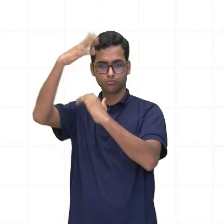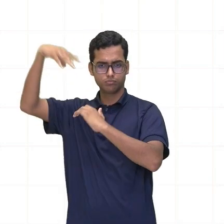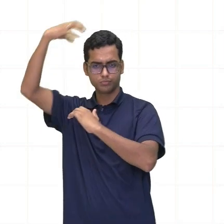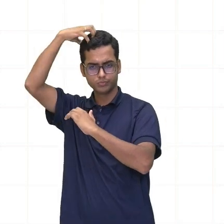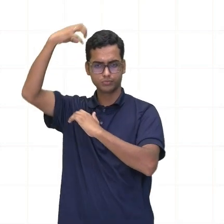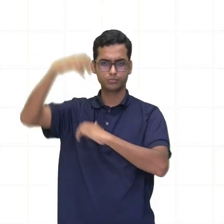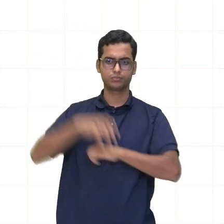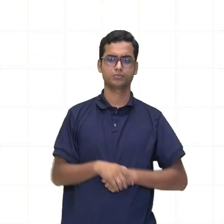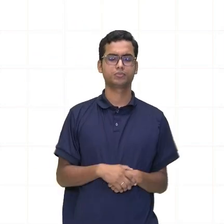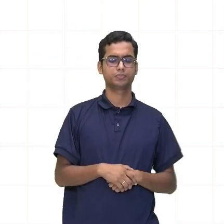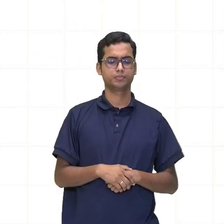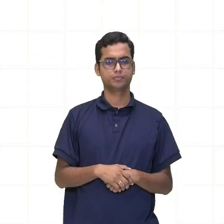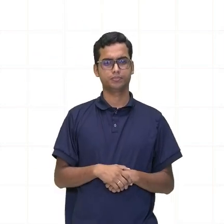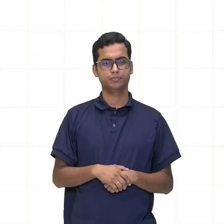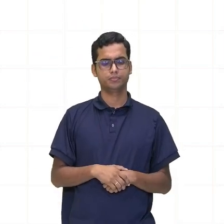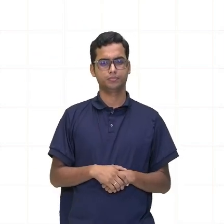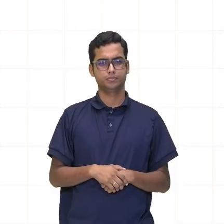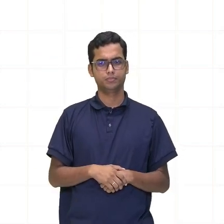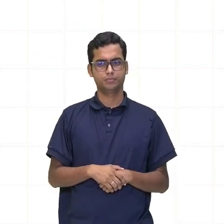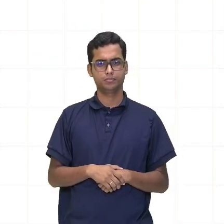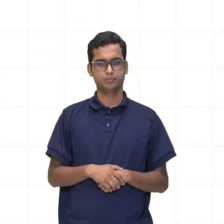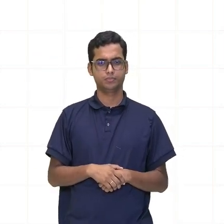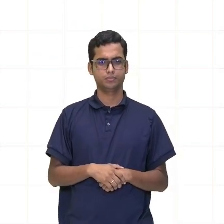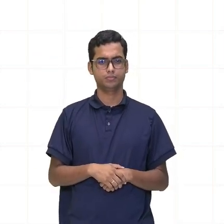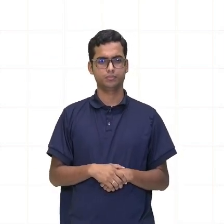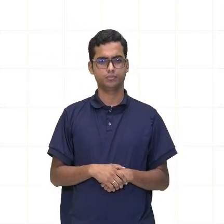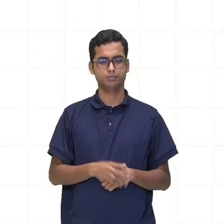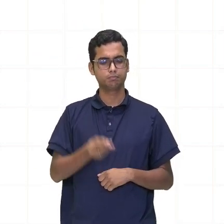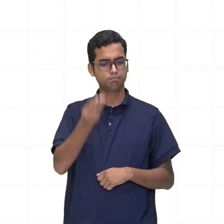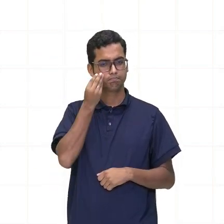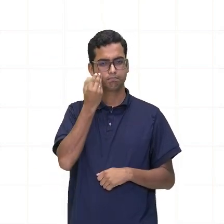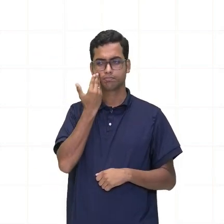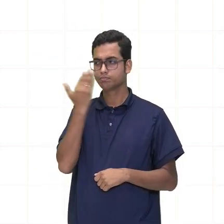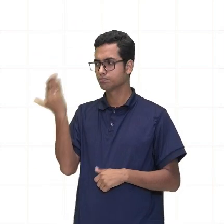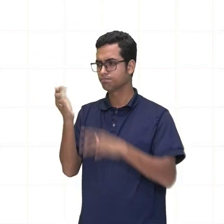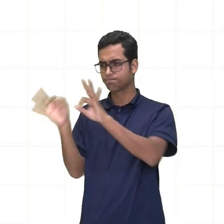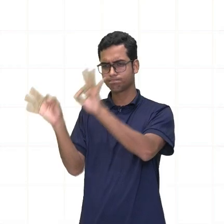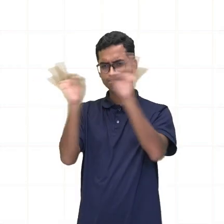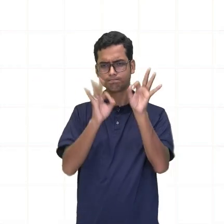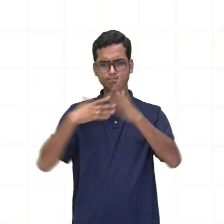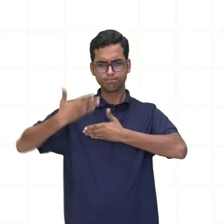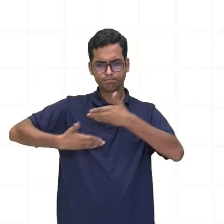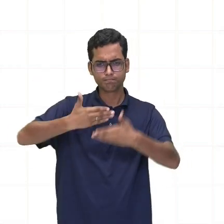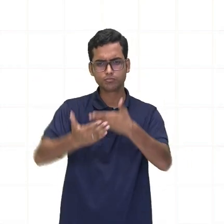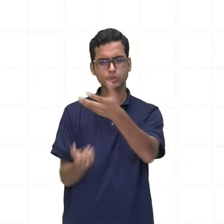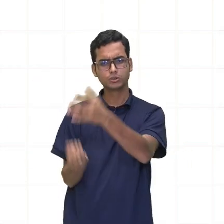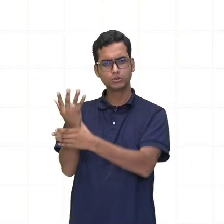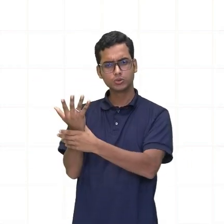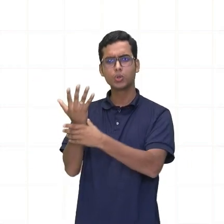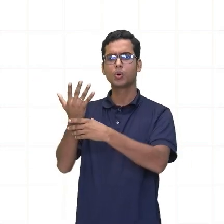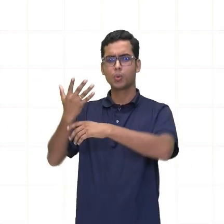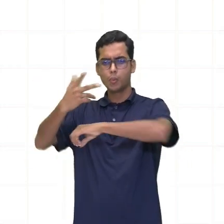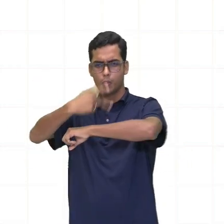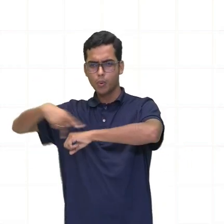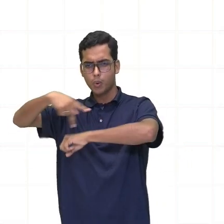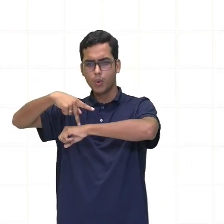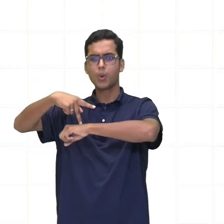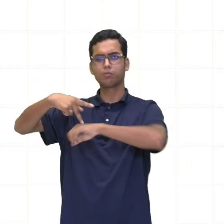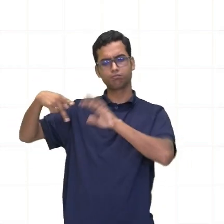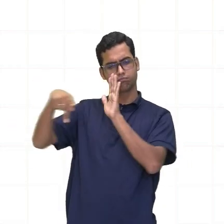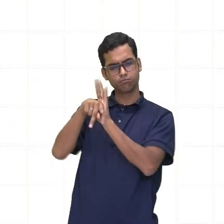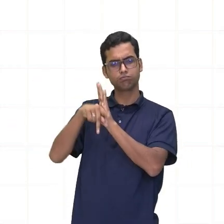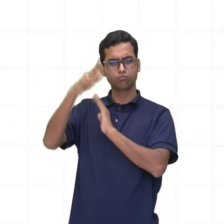coroa. Então, acompanhem comigo só. Nós observamos aqui todo o processo de formação e de consolidação